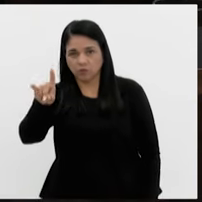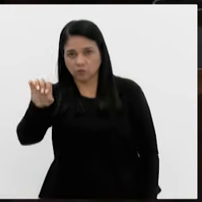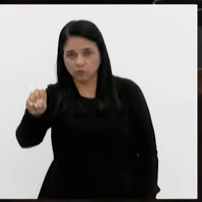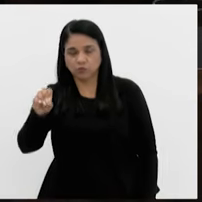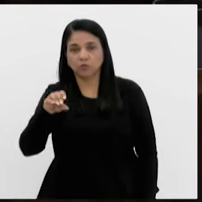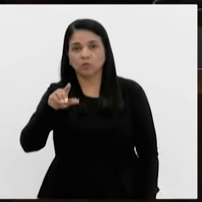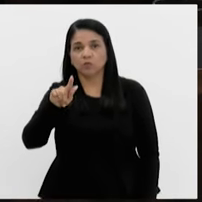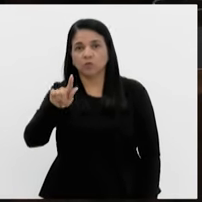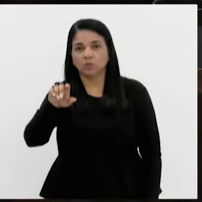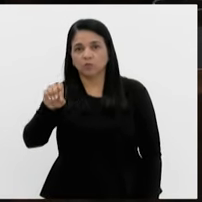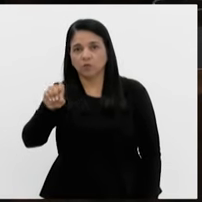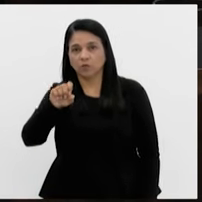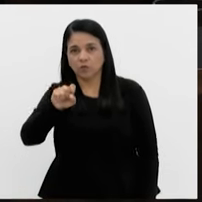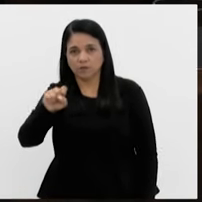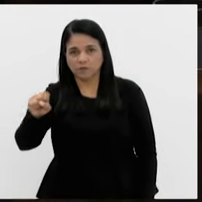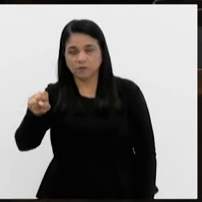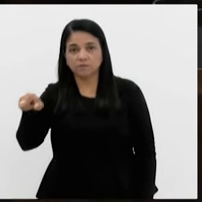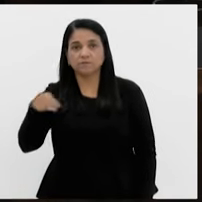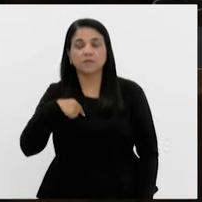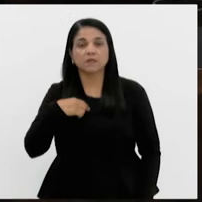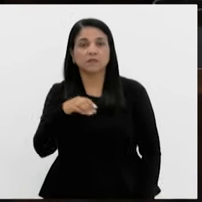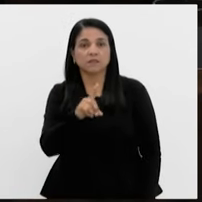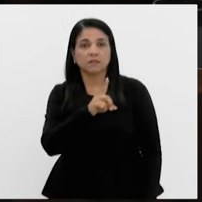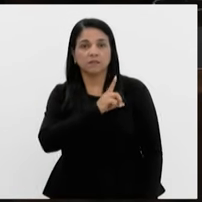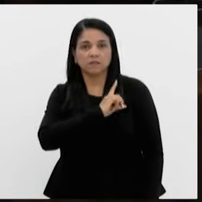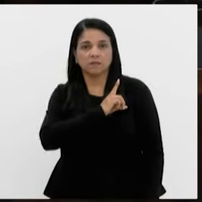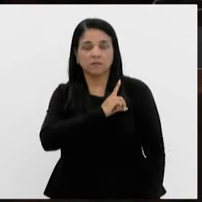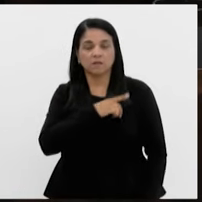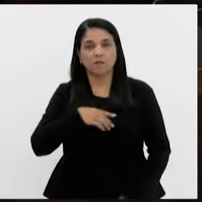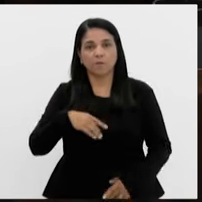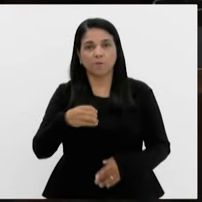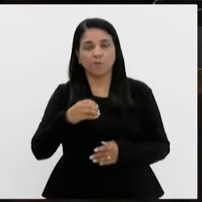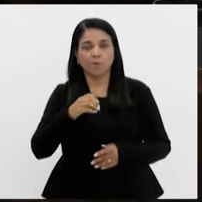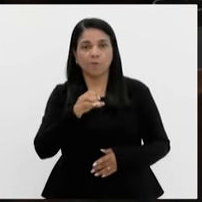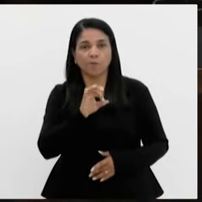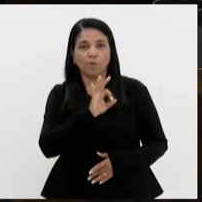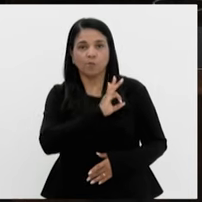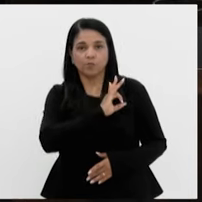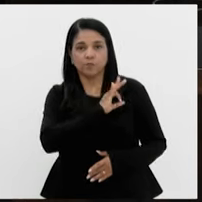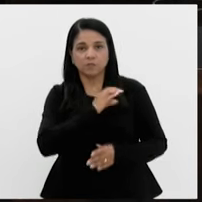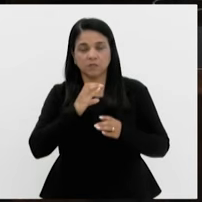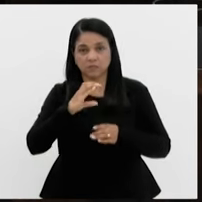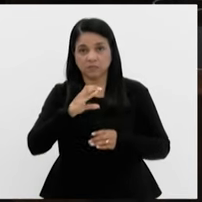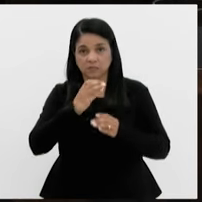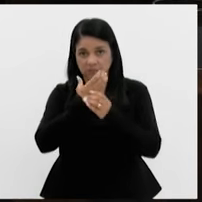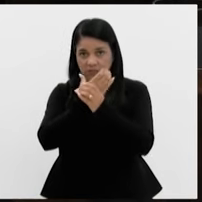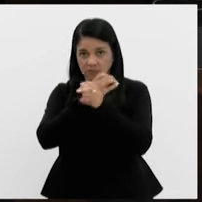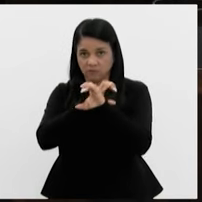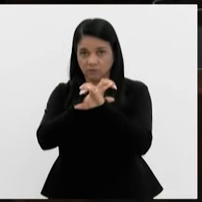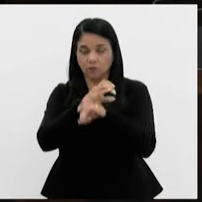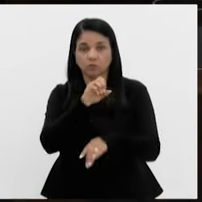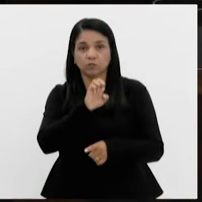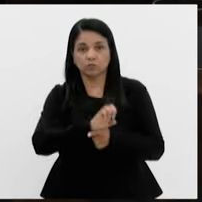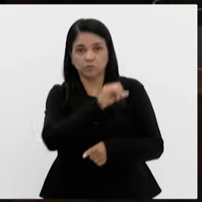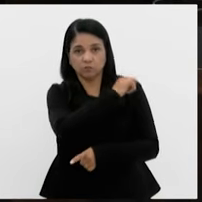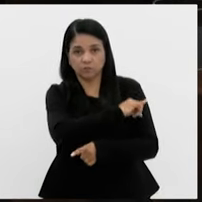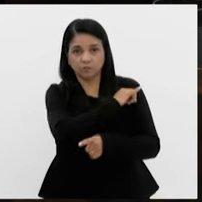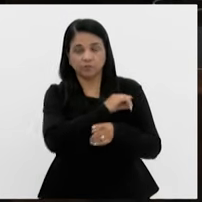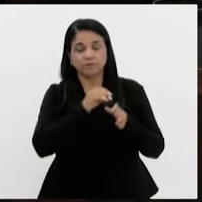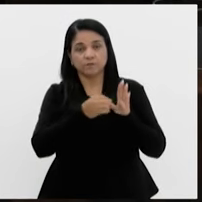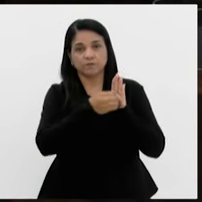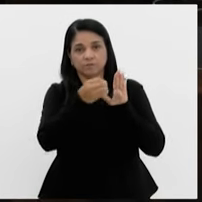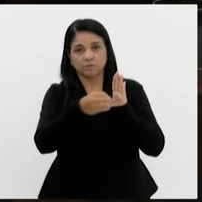Silva delegado da polícia civil do Estado do Rio de Janeiro parecer da comissão de normas internas e